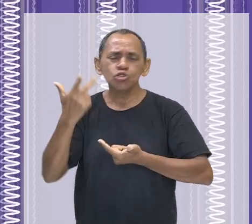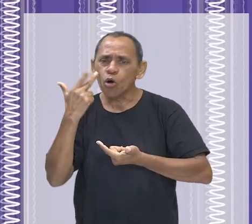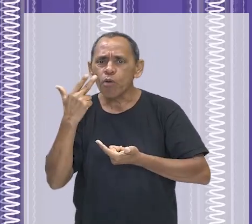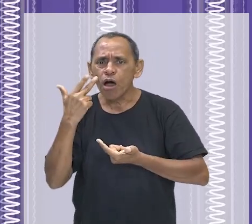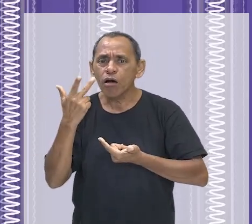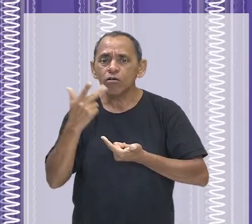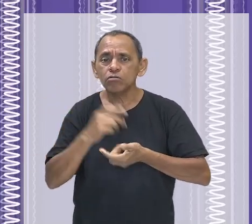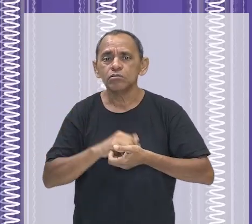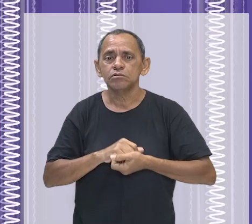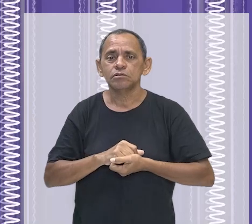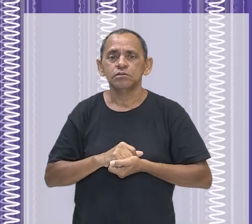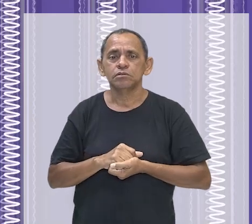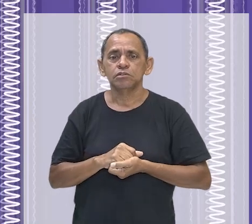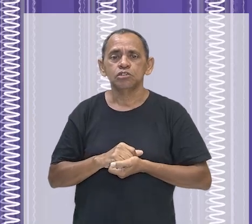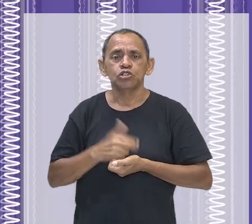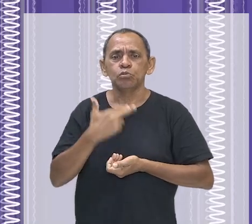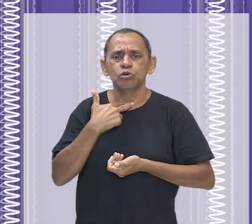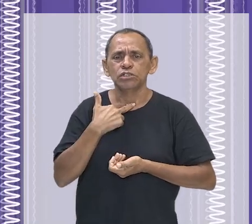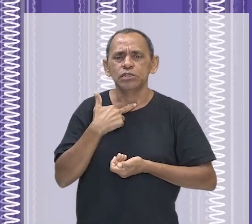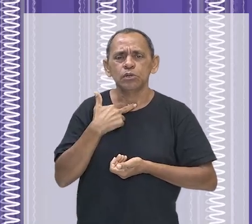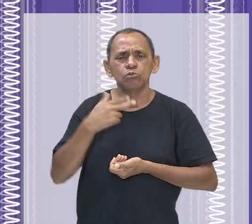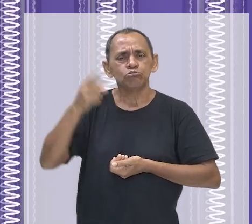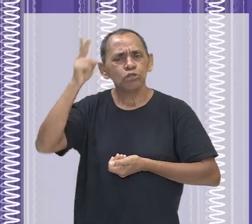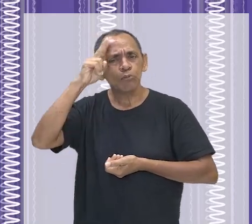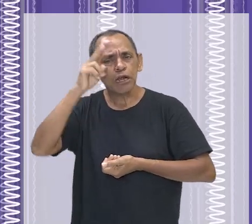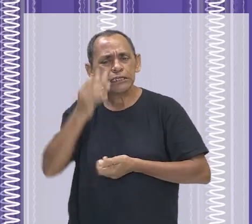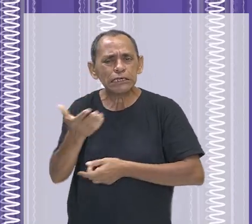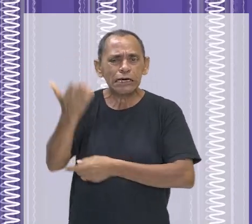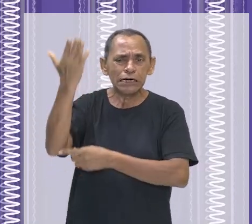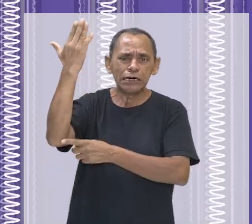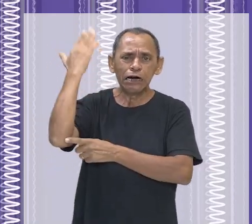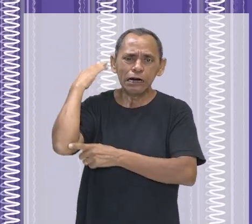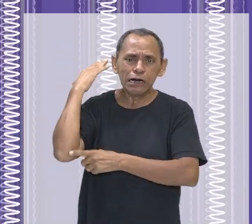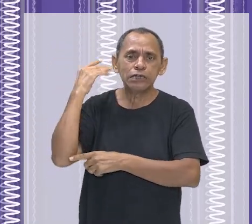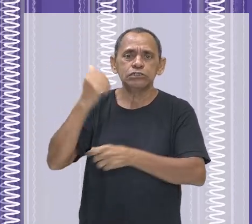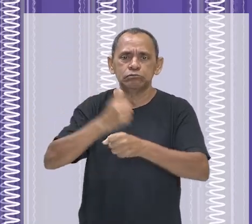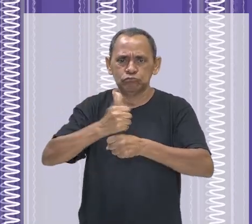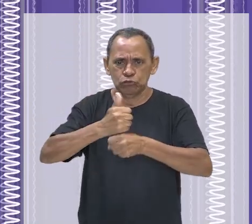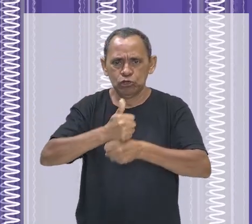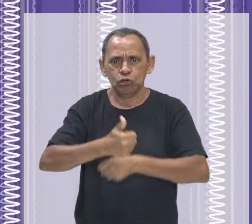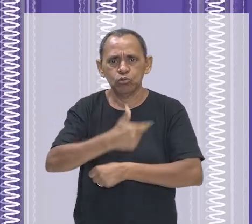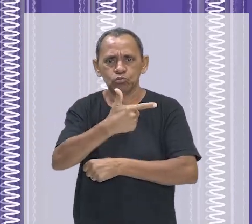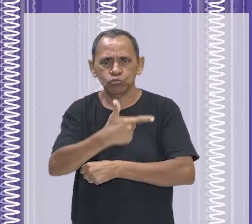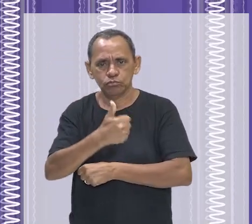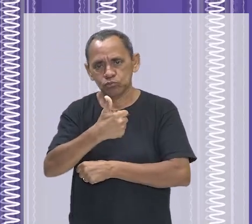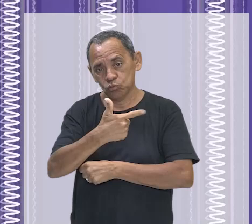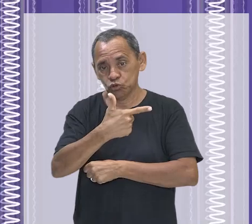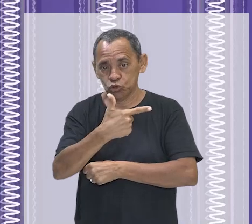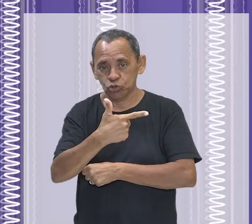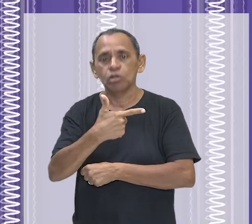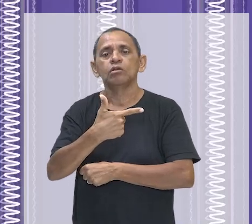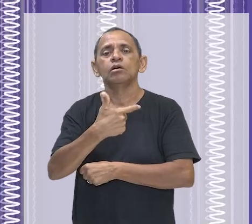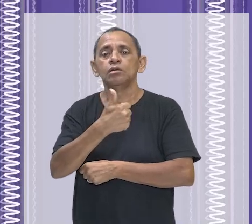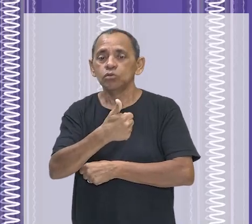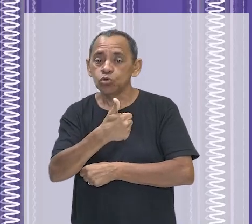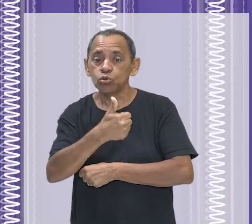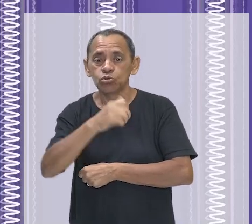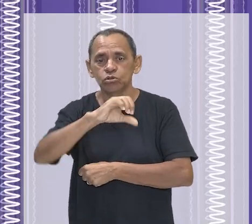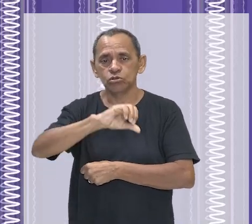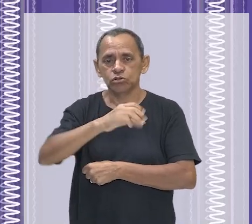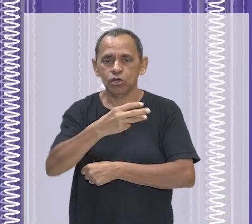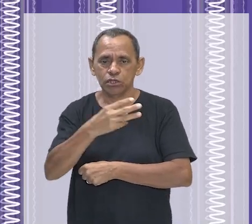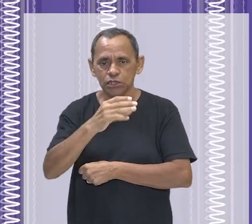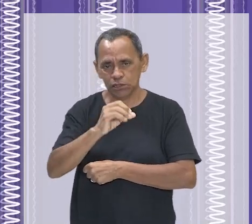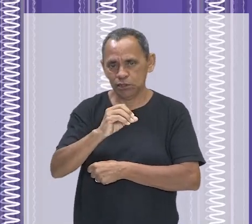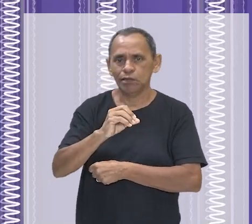que nós não poderíamos vislumbrar, por exemplo, nessa mesma sociedade brasileira, na década de 30, nesse mesmo local.